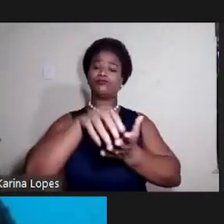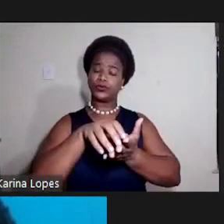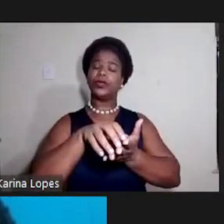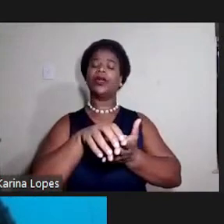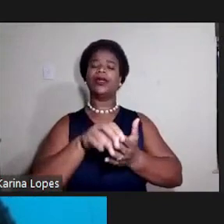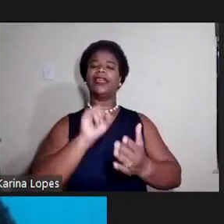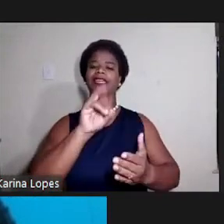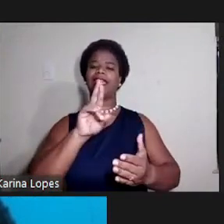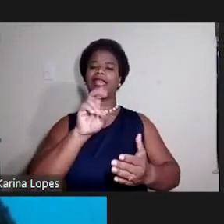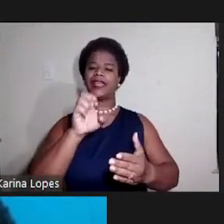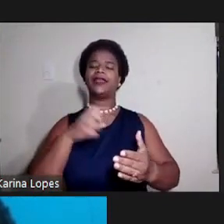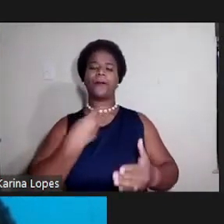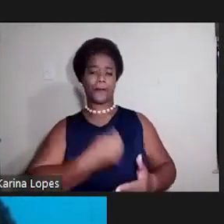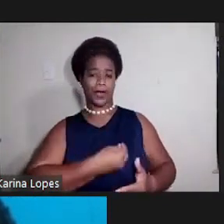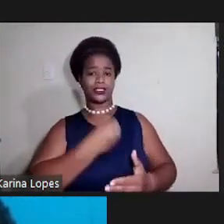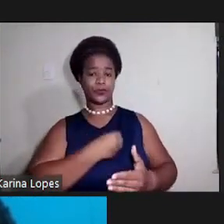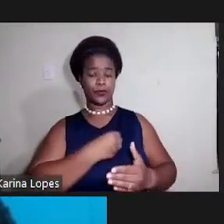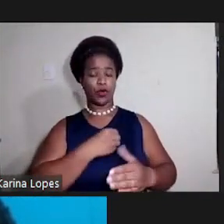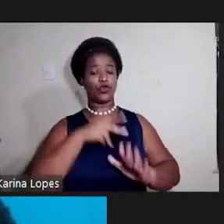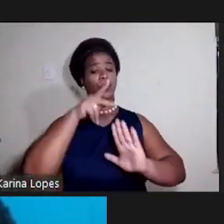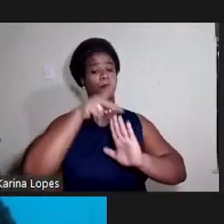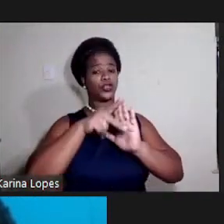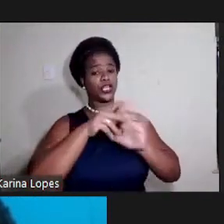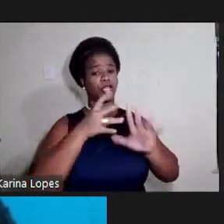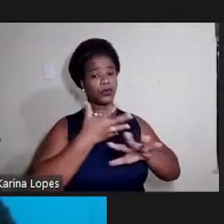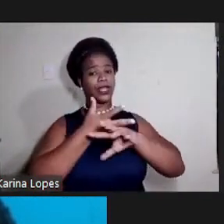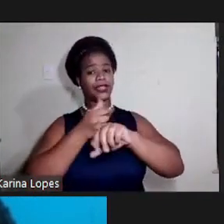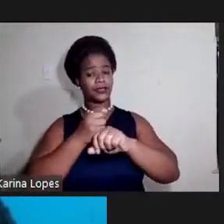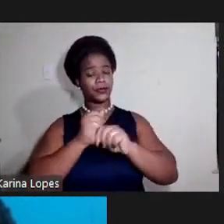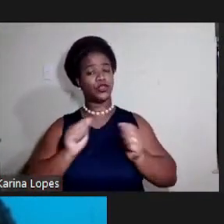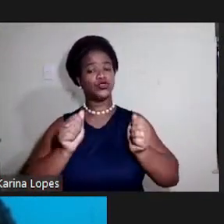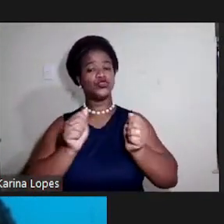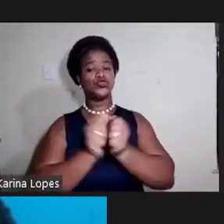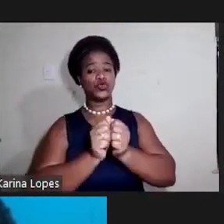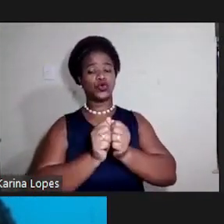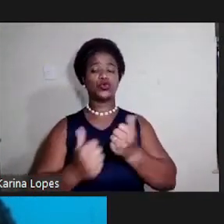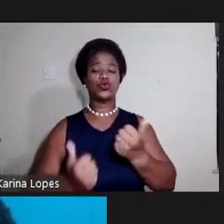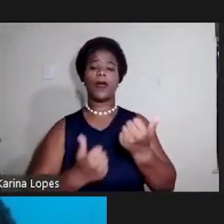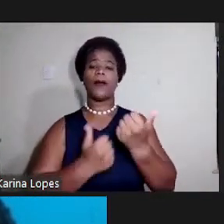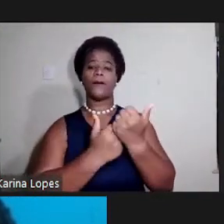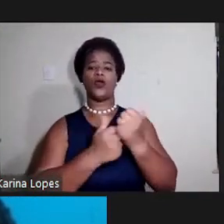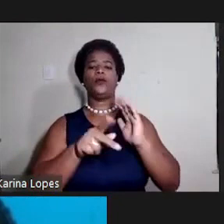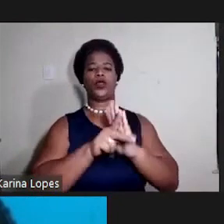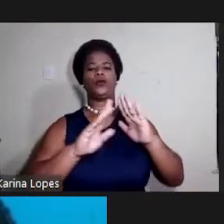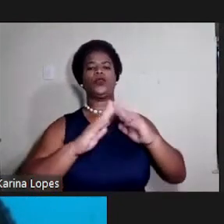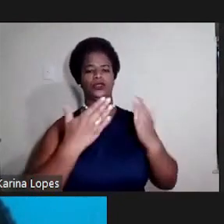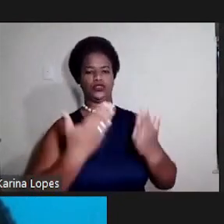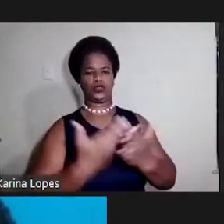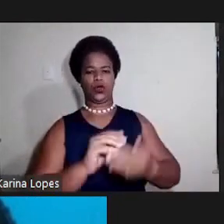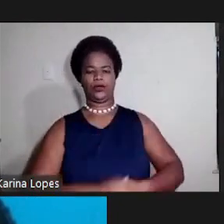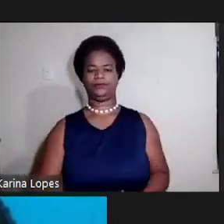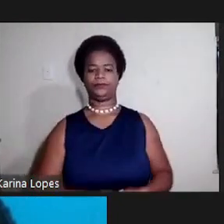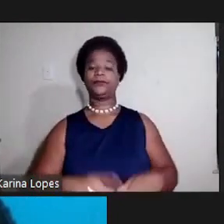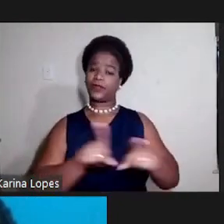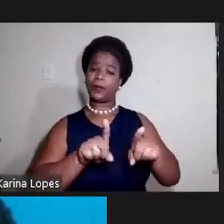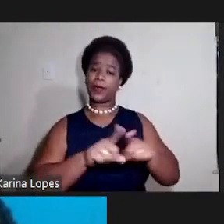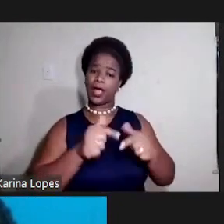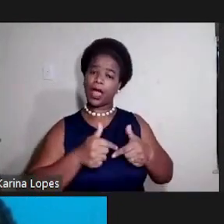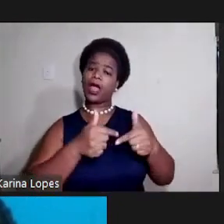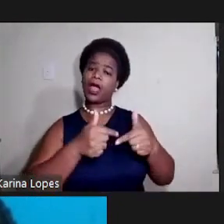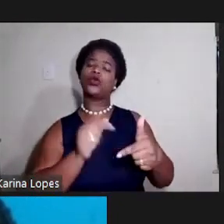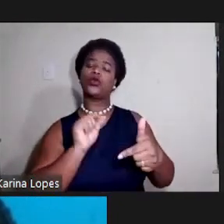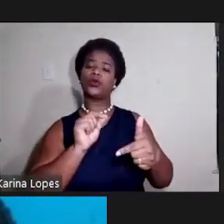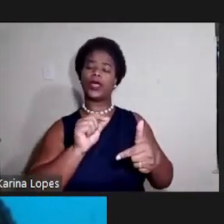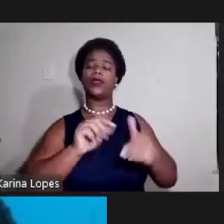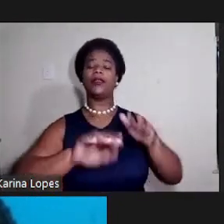interdisciplinares junto ao Núcleo de Apoio Escolar do Colégio, atuando também em casos específicos de acordo com a condição de